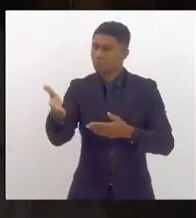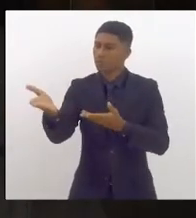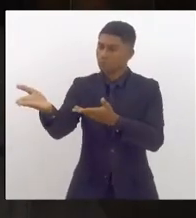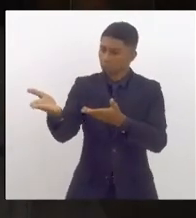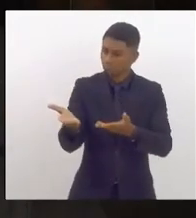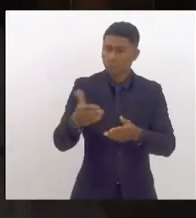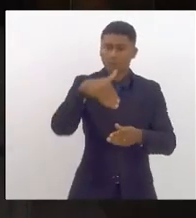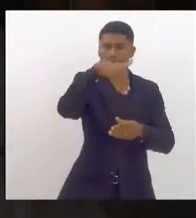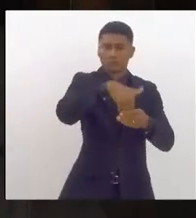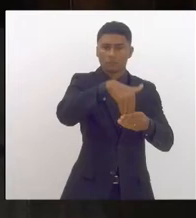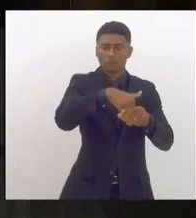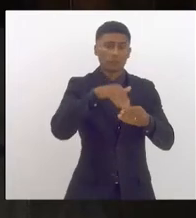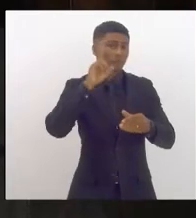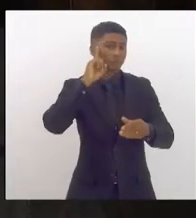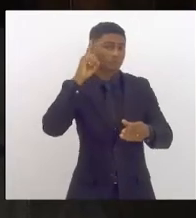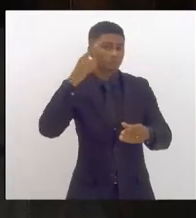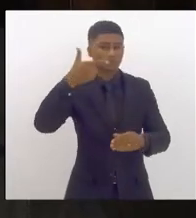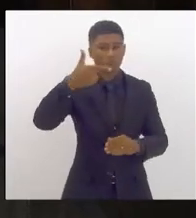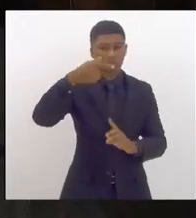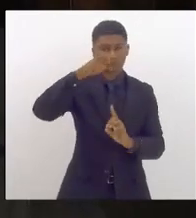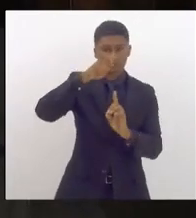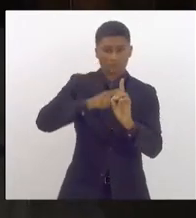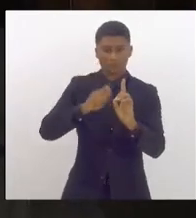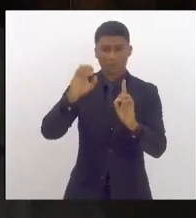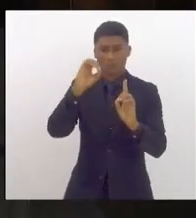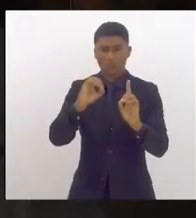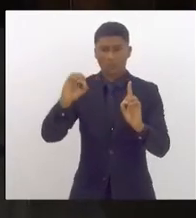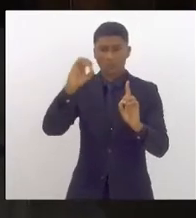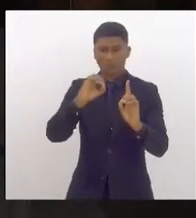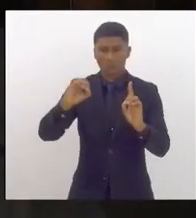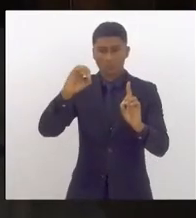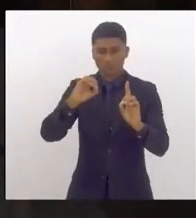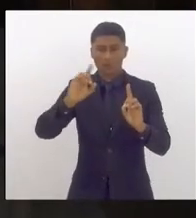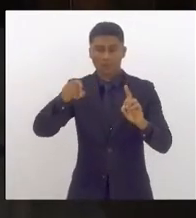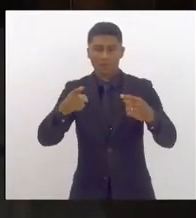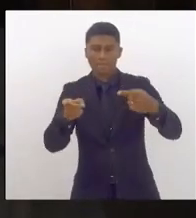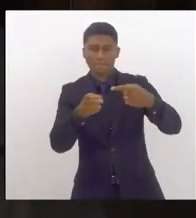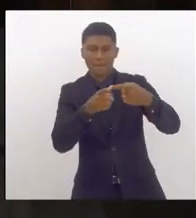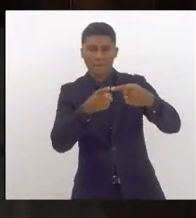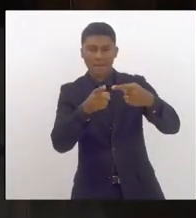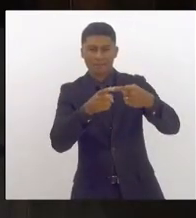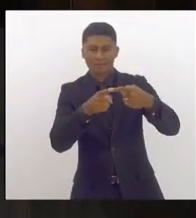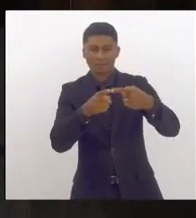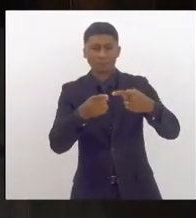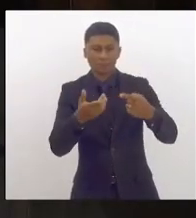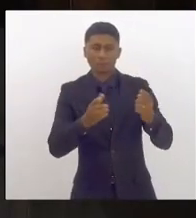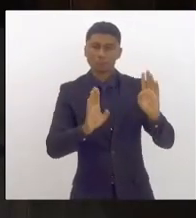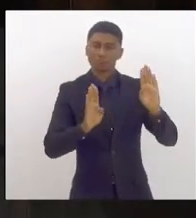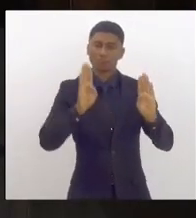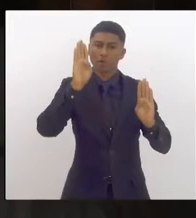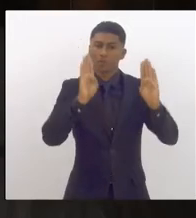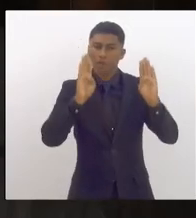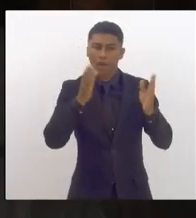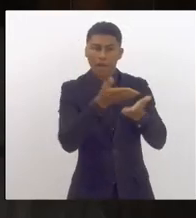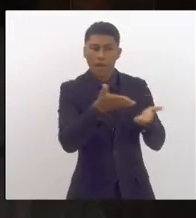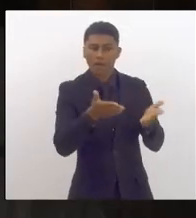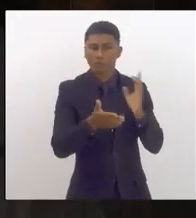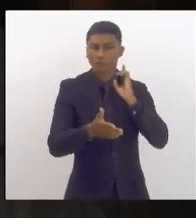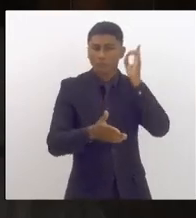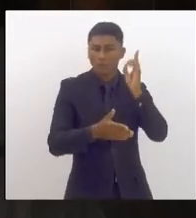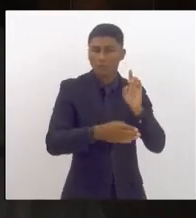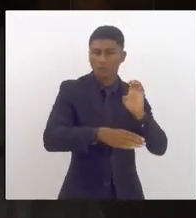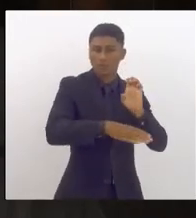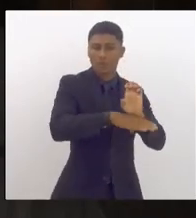a votar do dia dois de outubro data da votação em primeiro turno a votar em candidatos e candidatas a Deputado